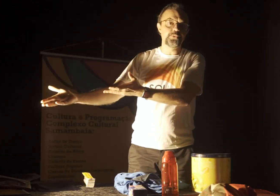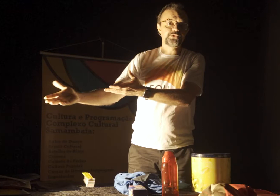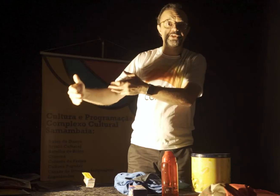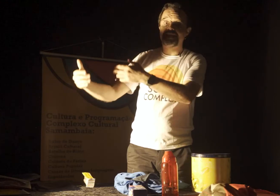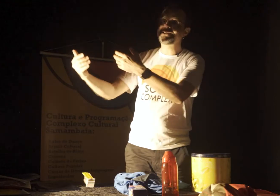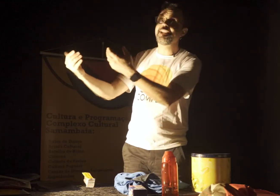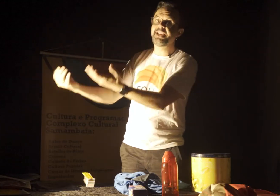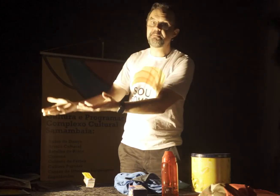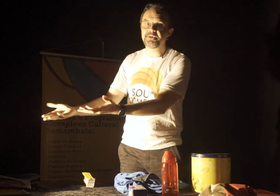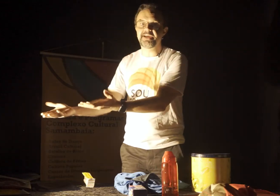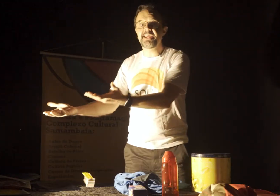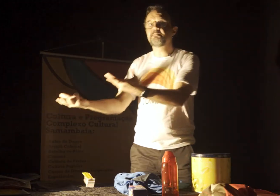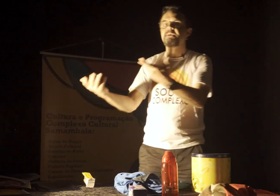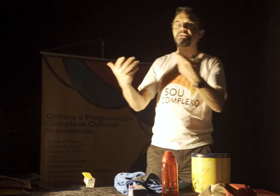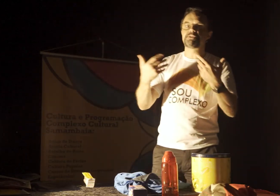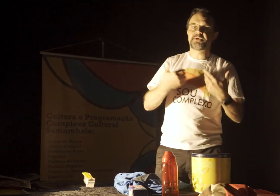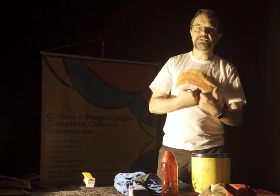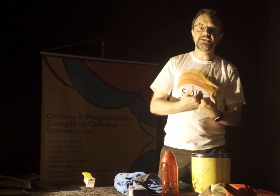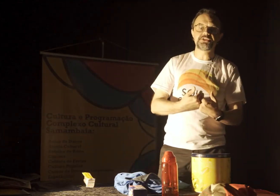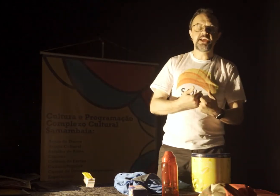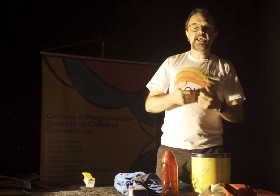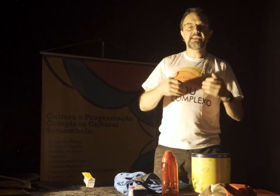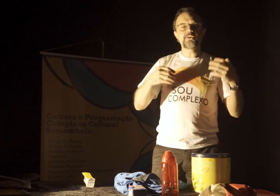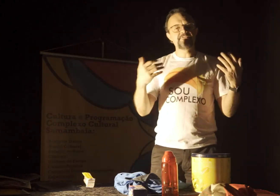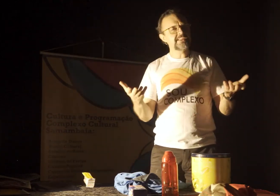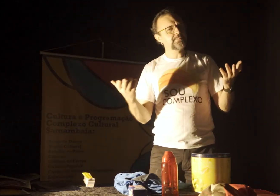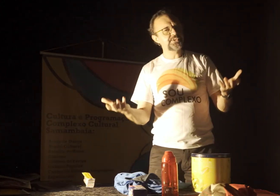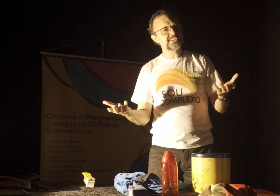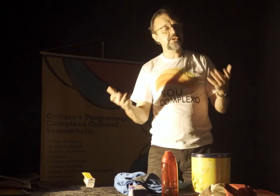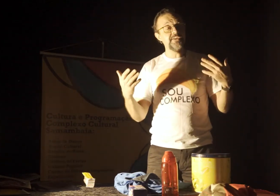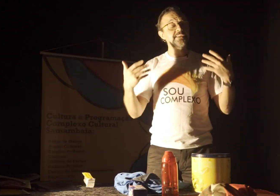refletor proporciona, que essa lâmpada emite para a gente, que é